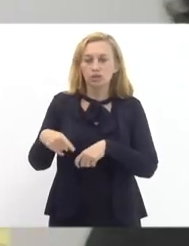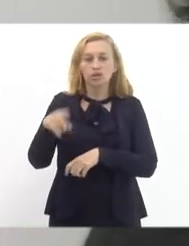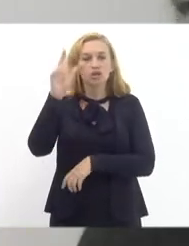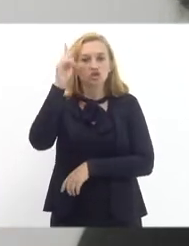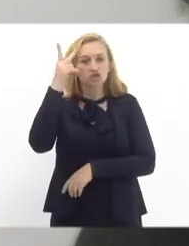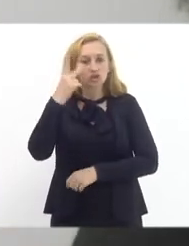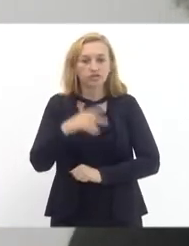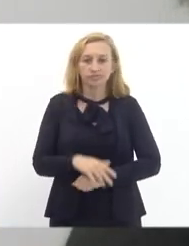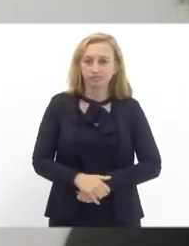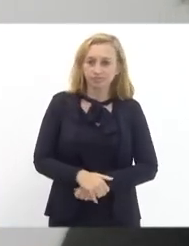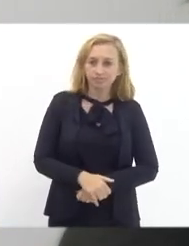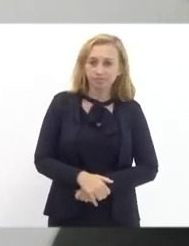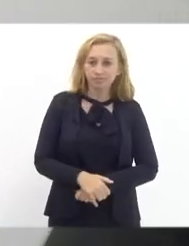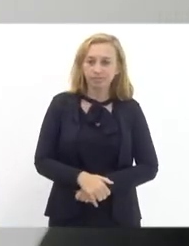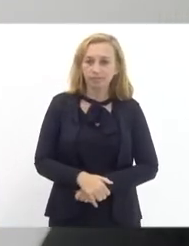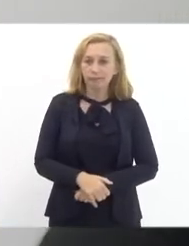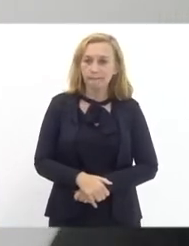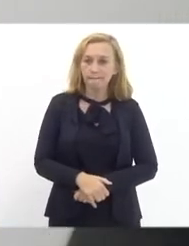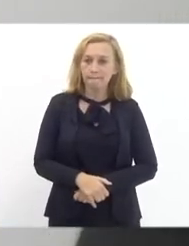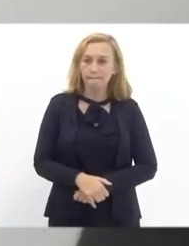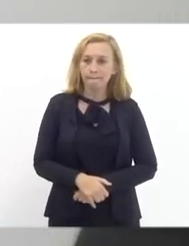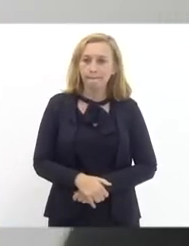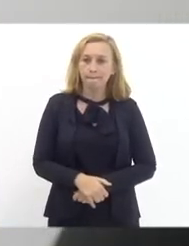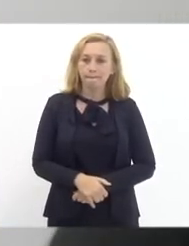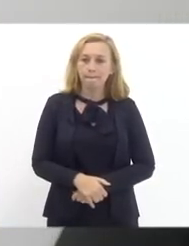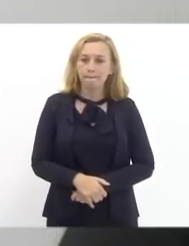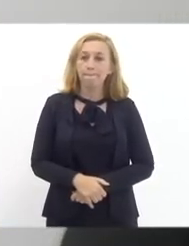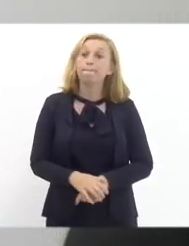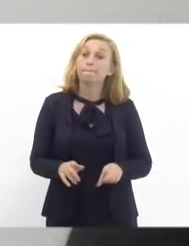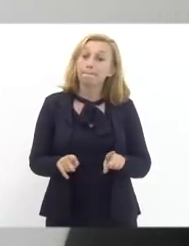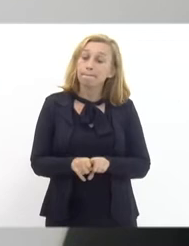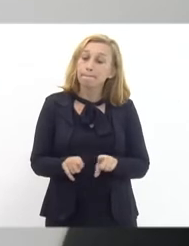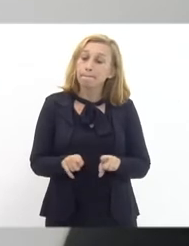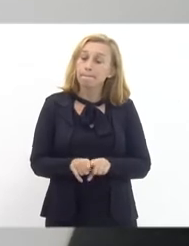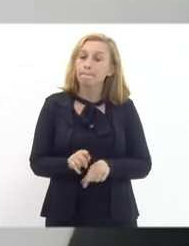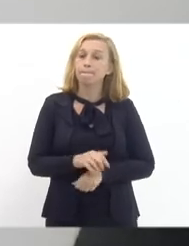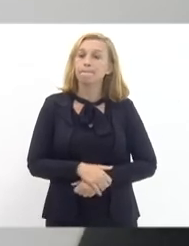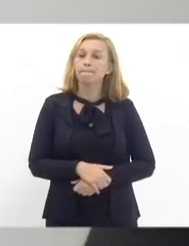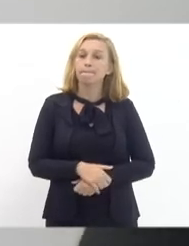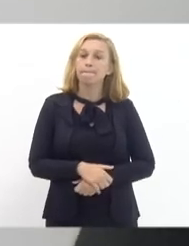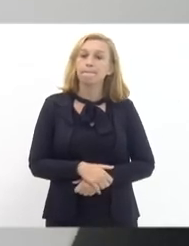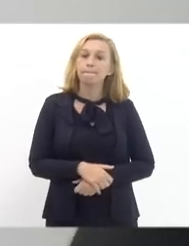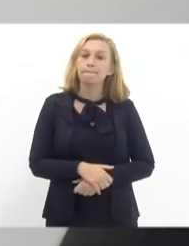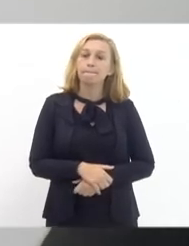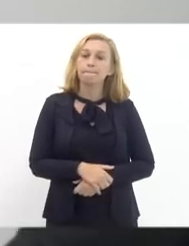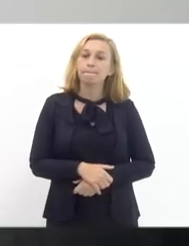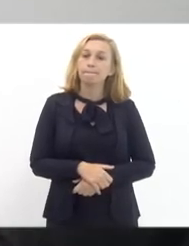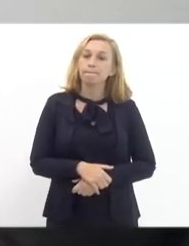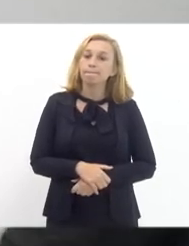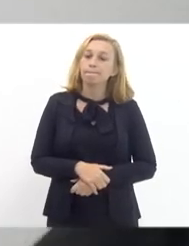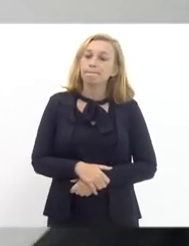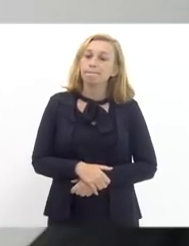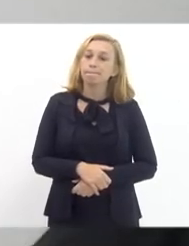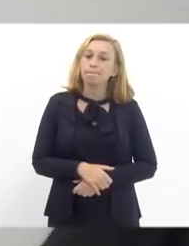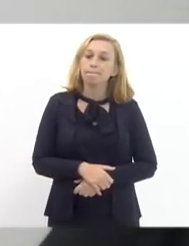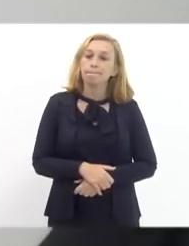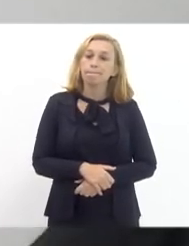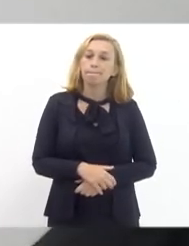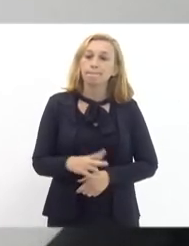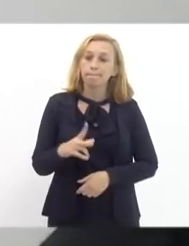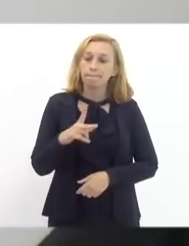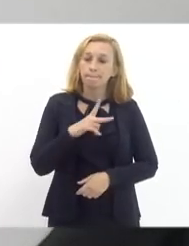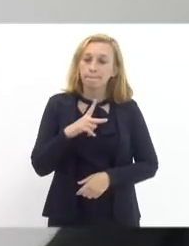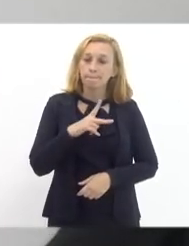histórico. Né? Além disso, ele vem como também a inspiração do próprio